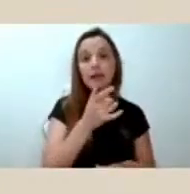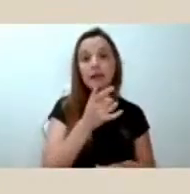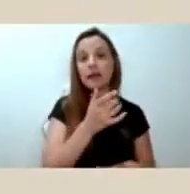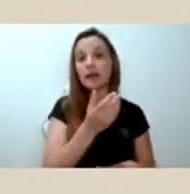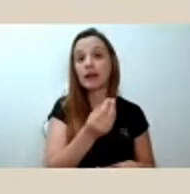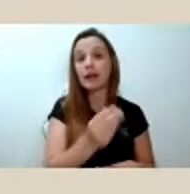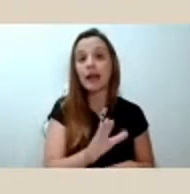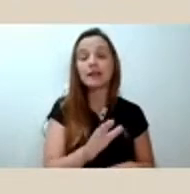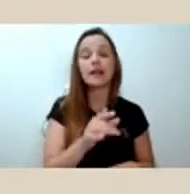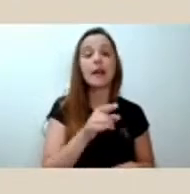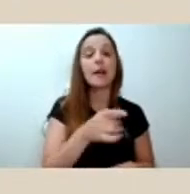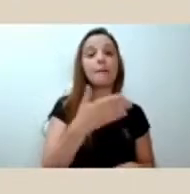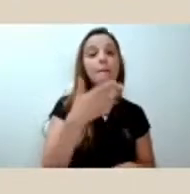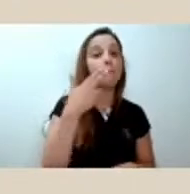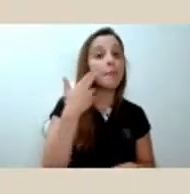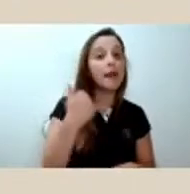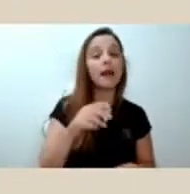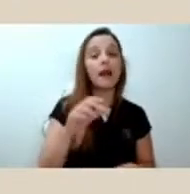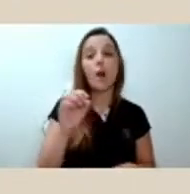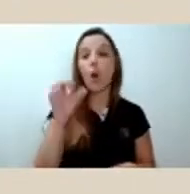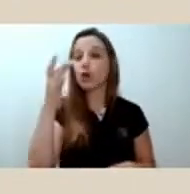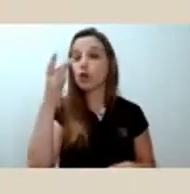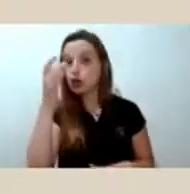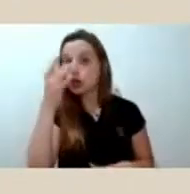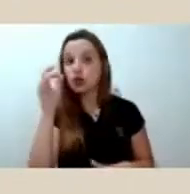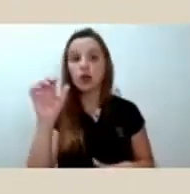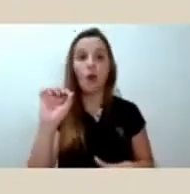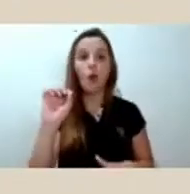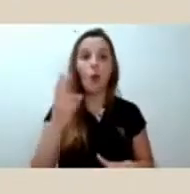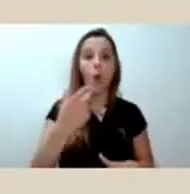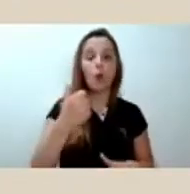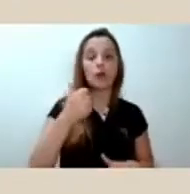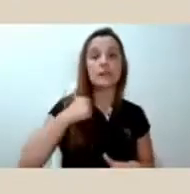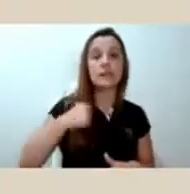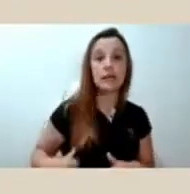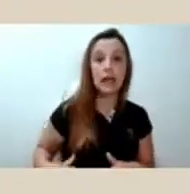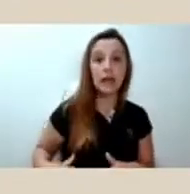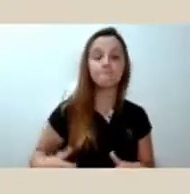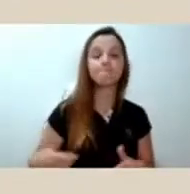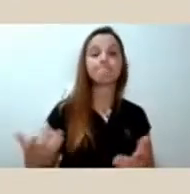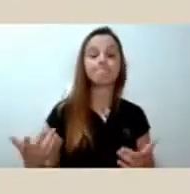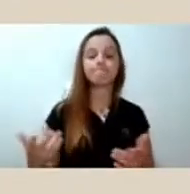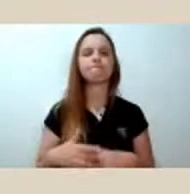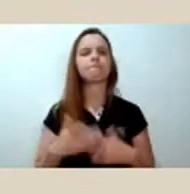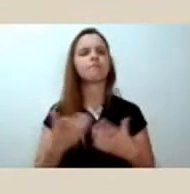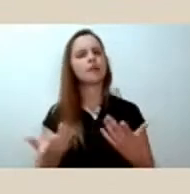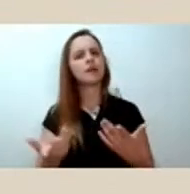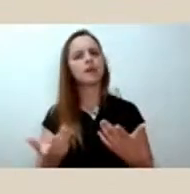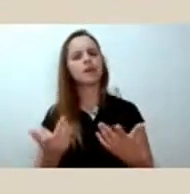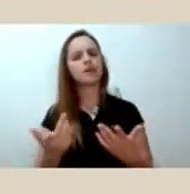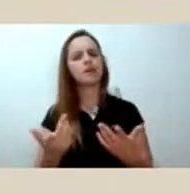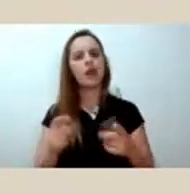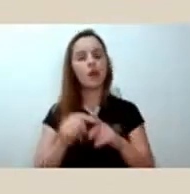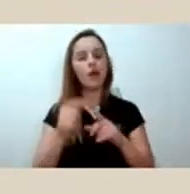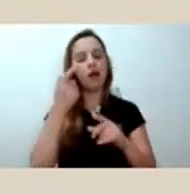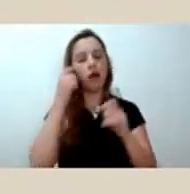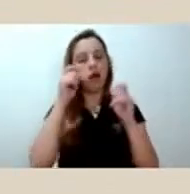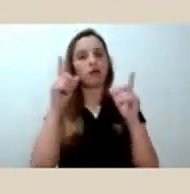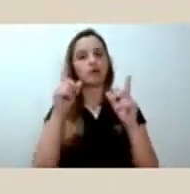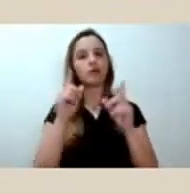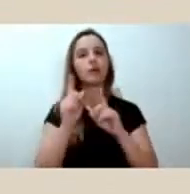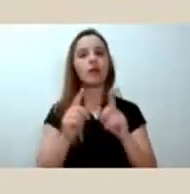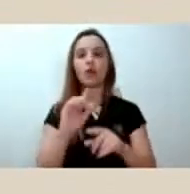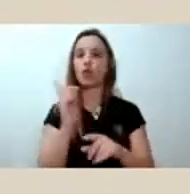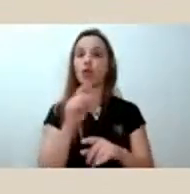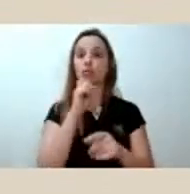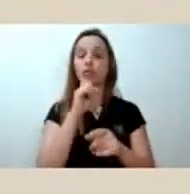quer dizer, não tenho dúvida nenhuma. O que chama a atenção é que a gente pode estar a construir padrões